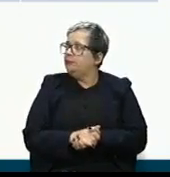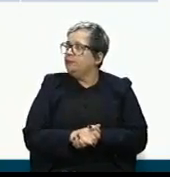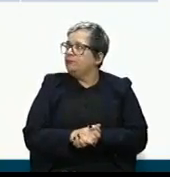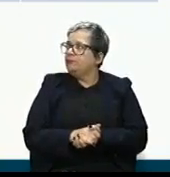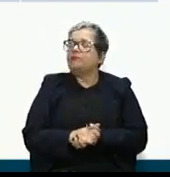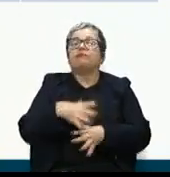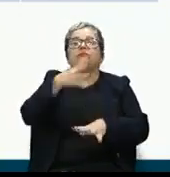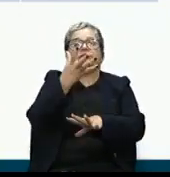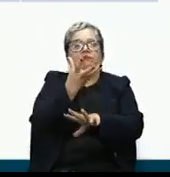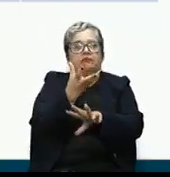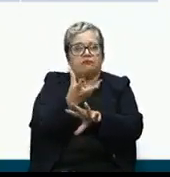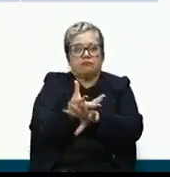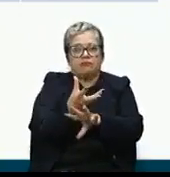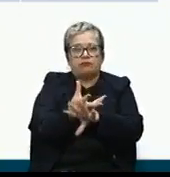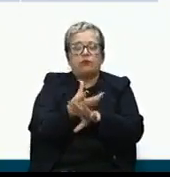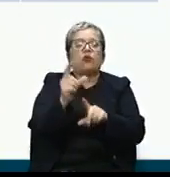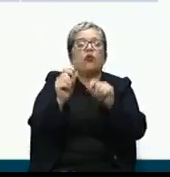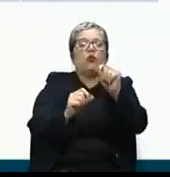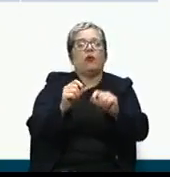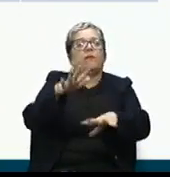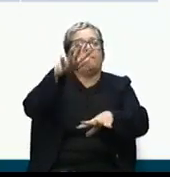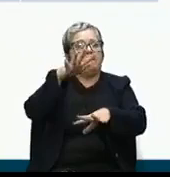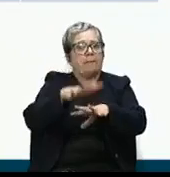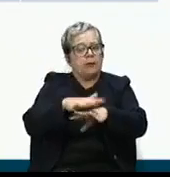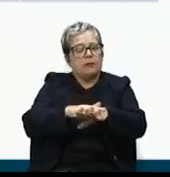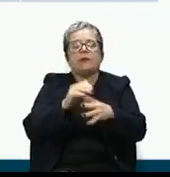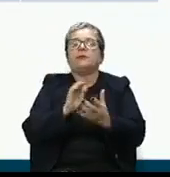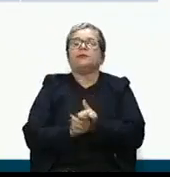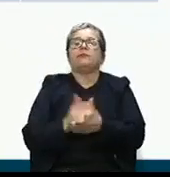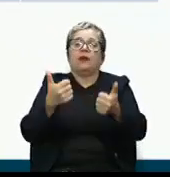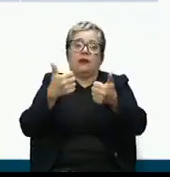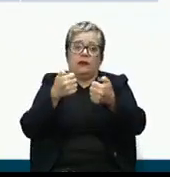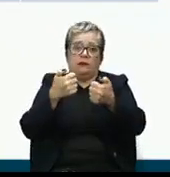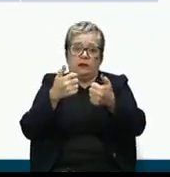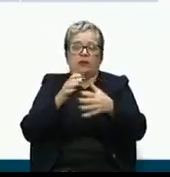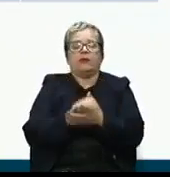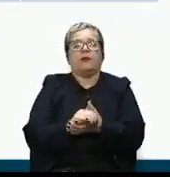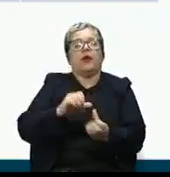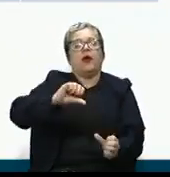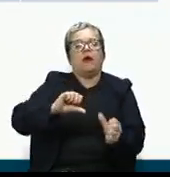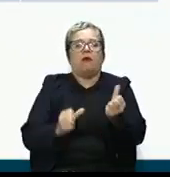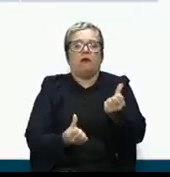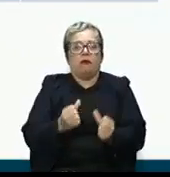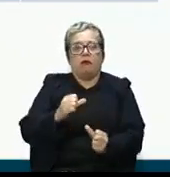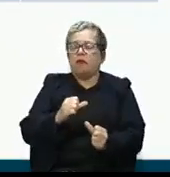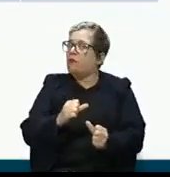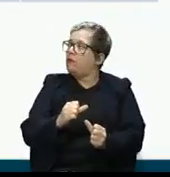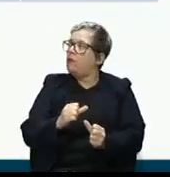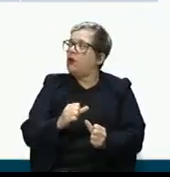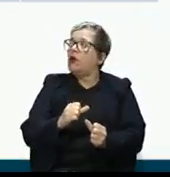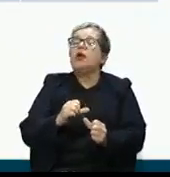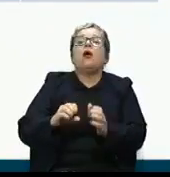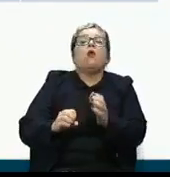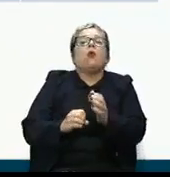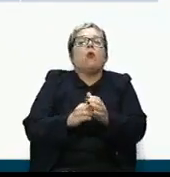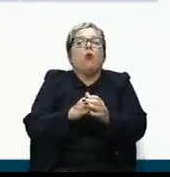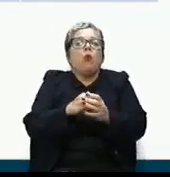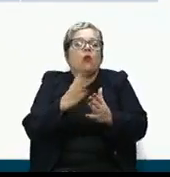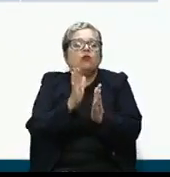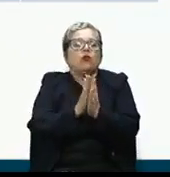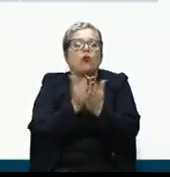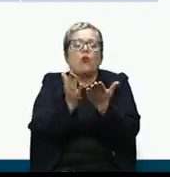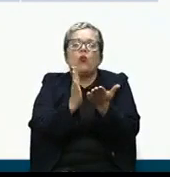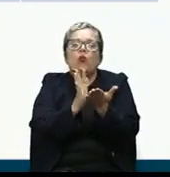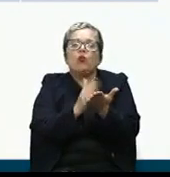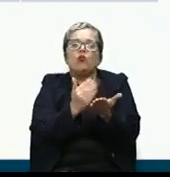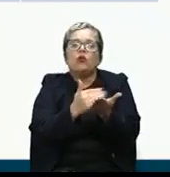as disciplinas, né? Quais são? Matemática, física e química, e a quantidade de